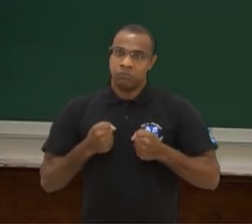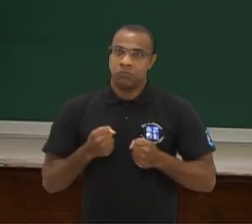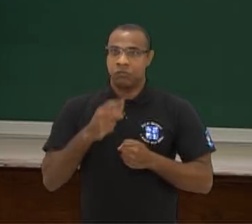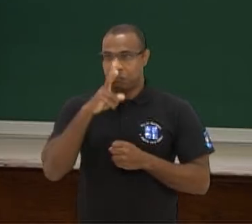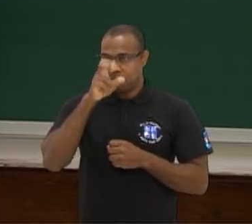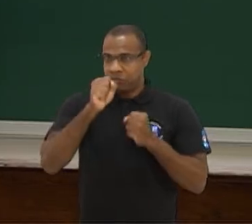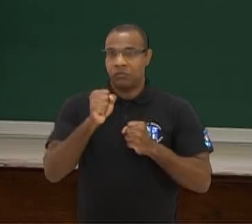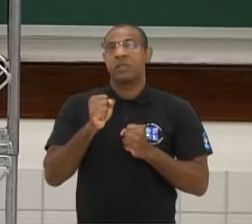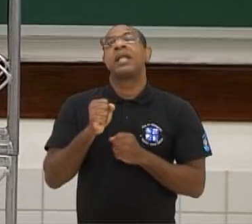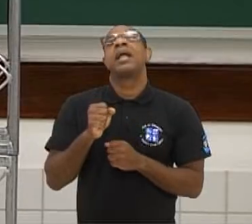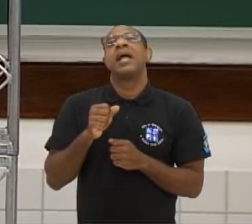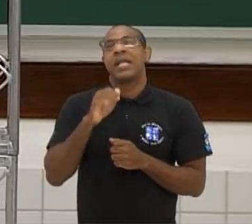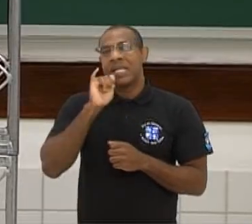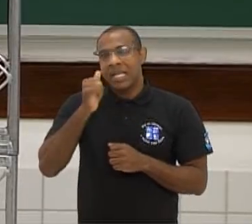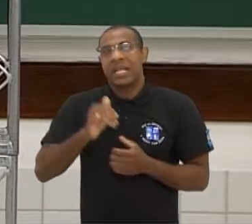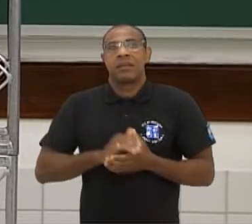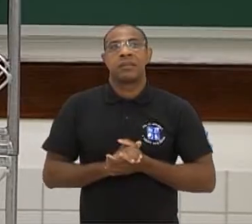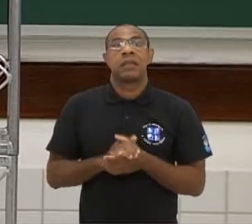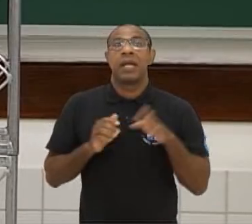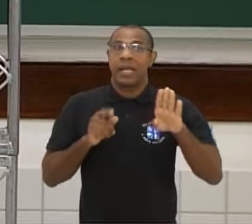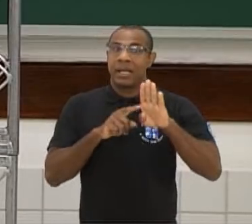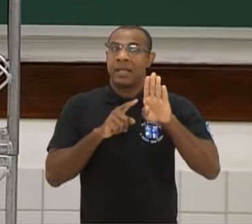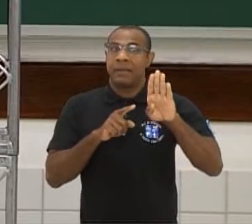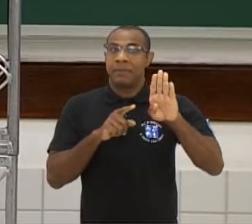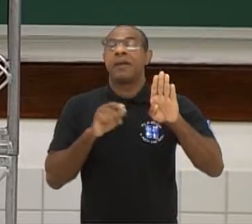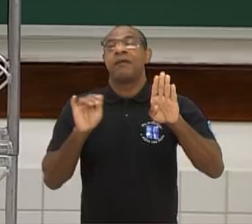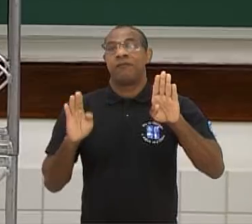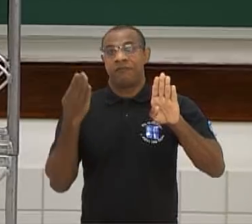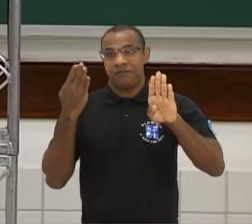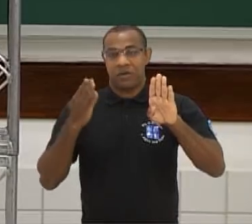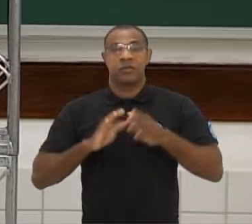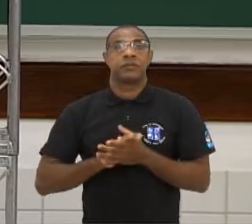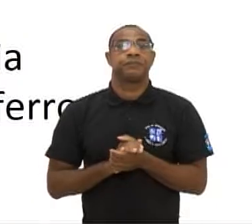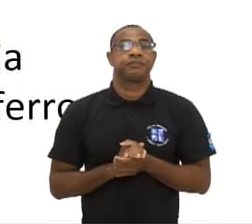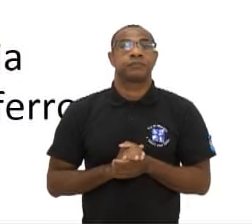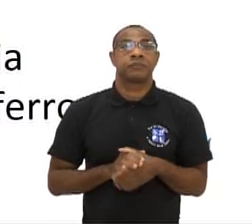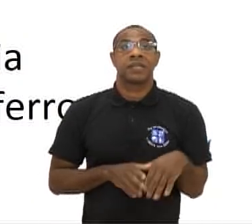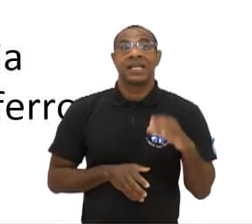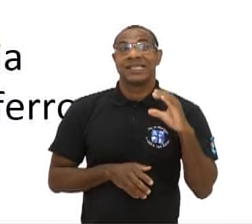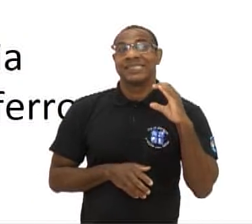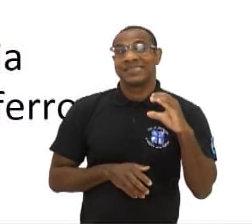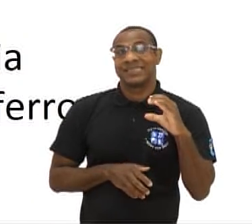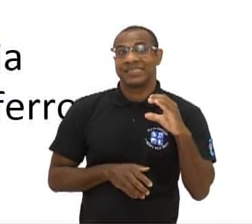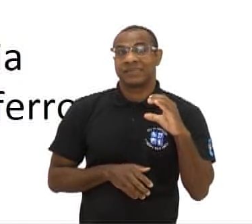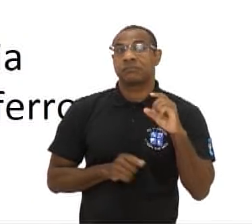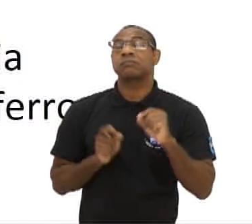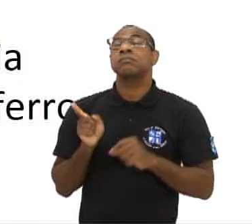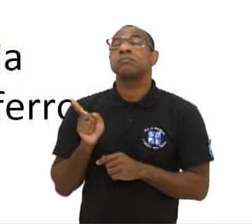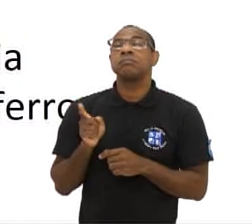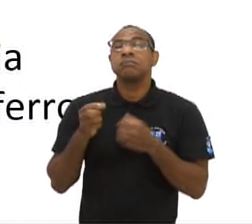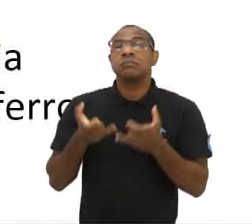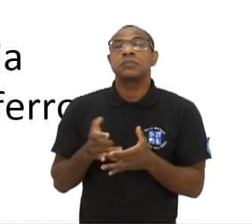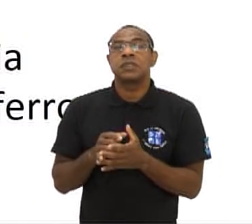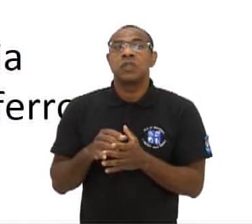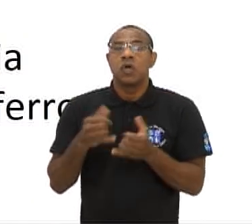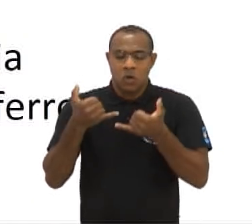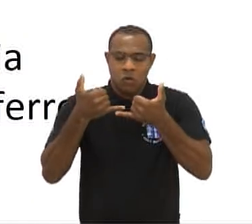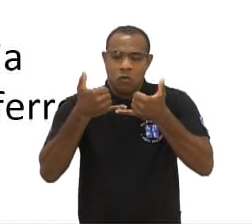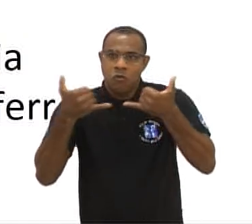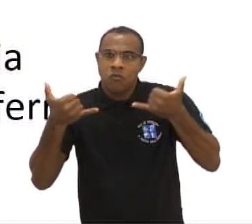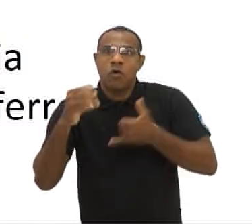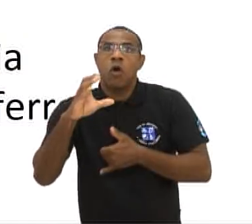Por isso, essa daí, ela é falsa. E a letra C diz assim, um fio de